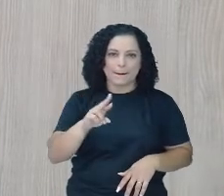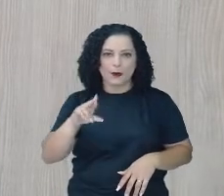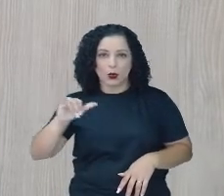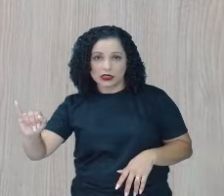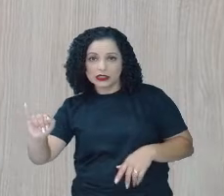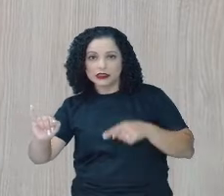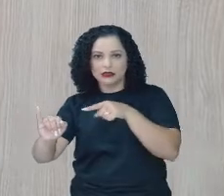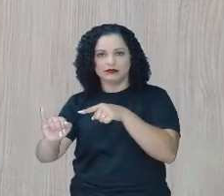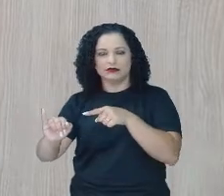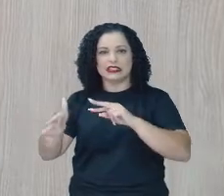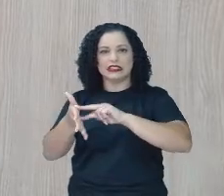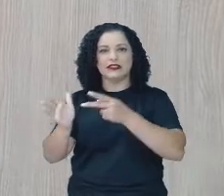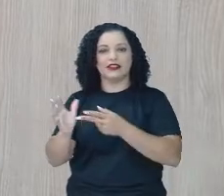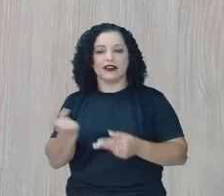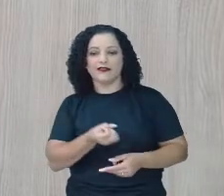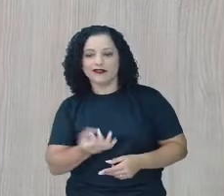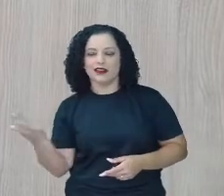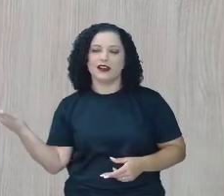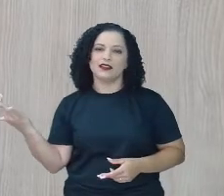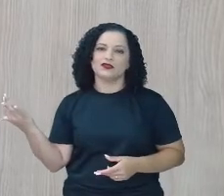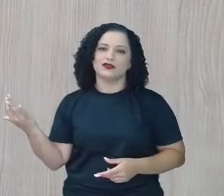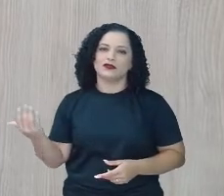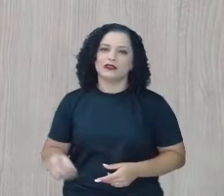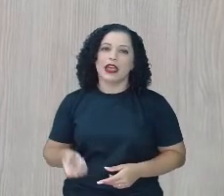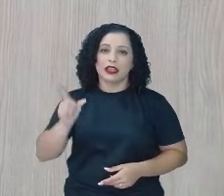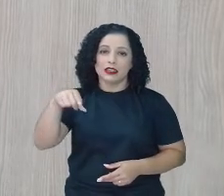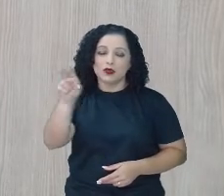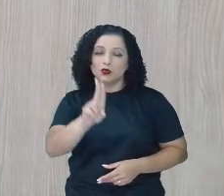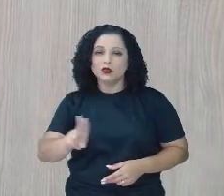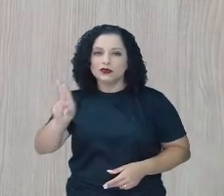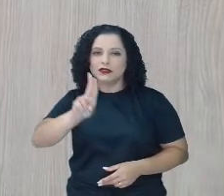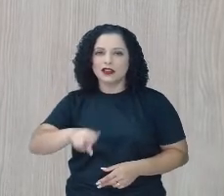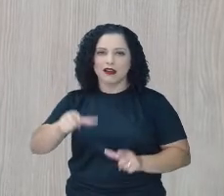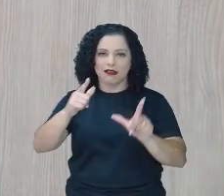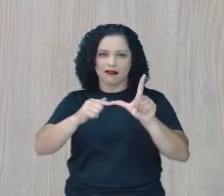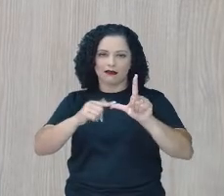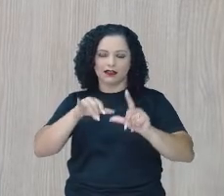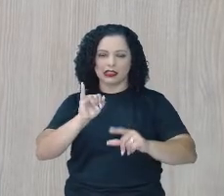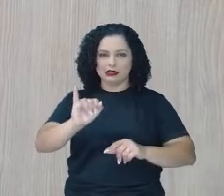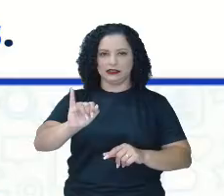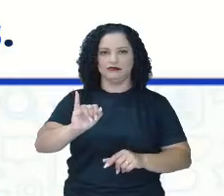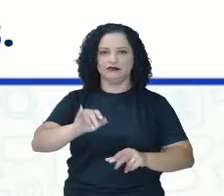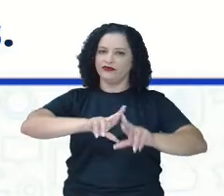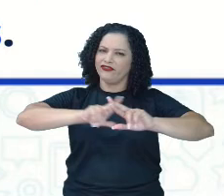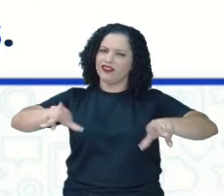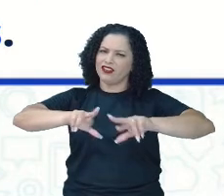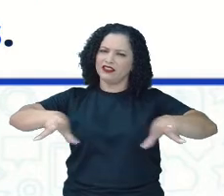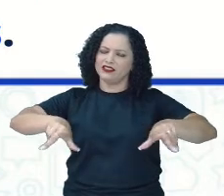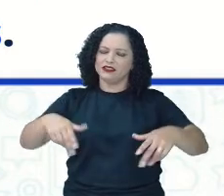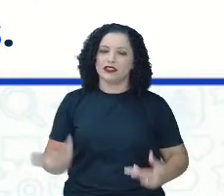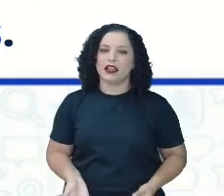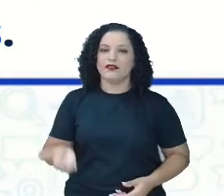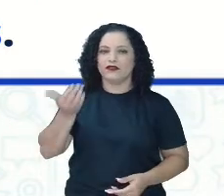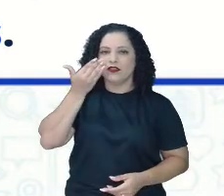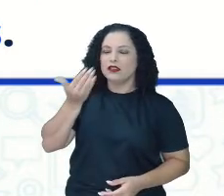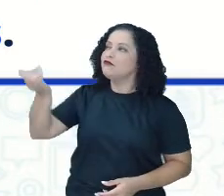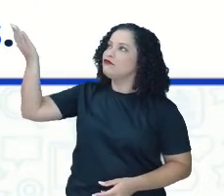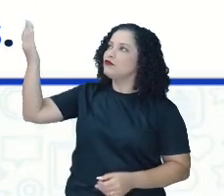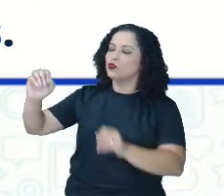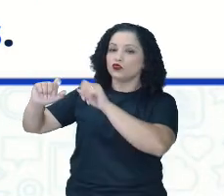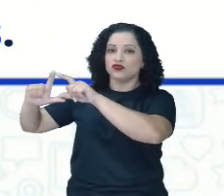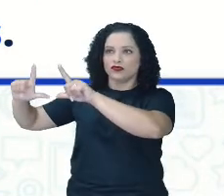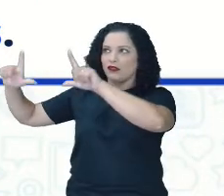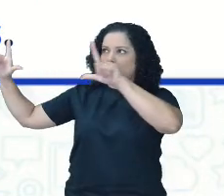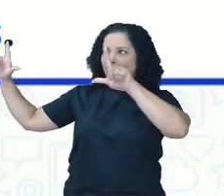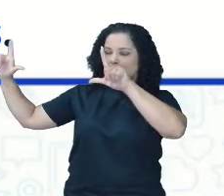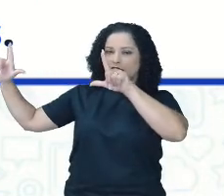seja, temos ali o plural irregular, só para a gente entender. Ó. Se você olhar o slide direitinho, de